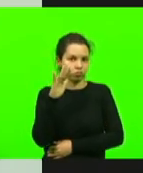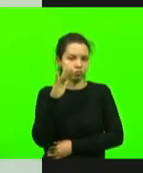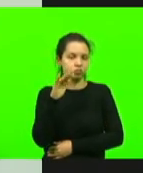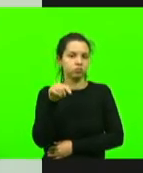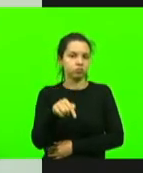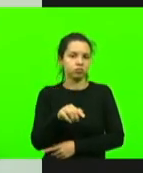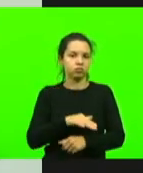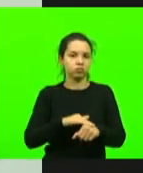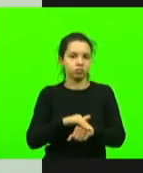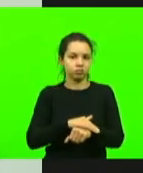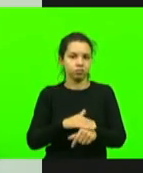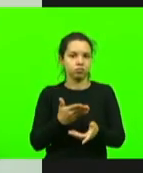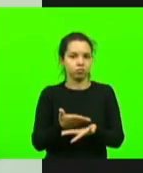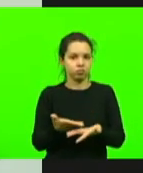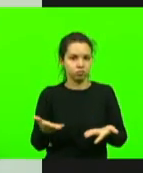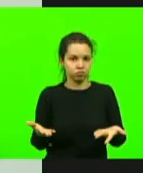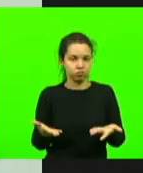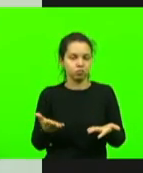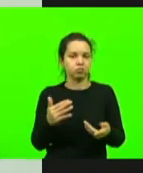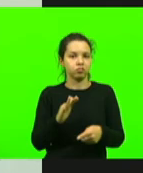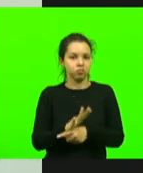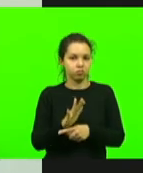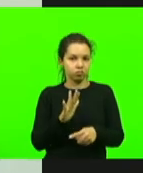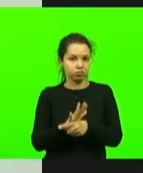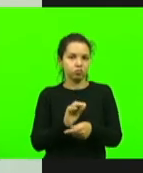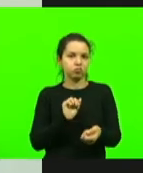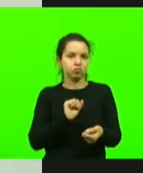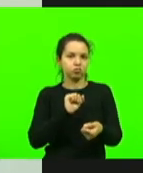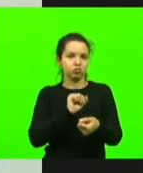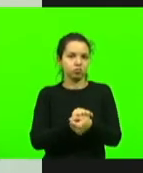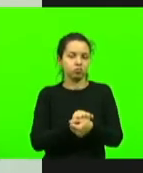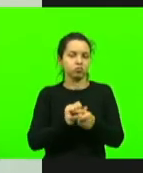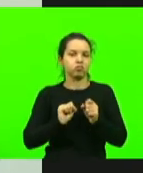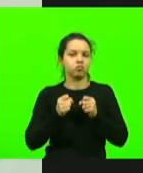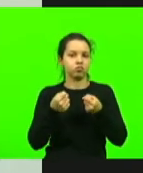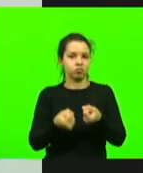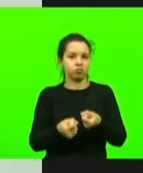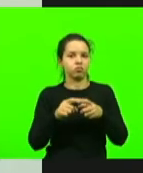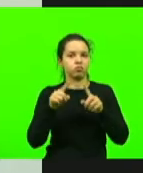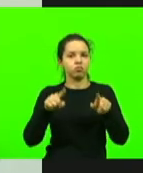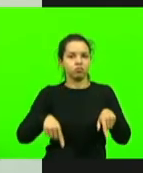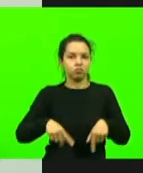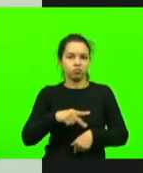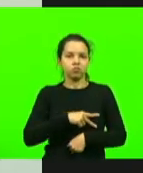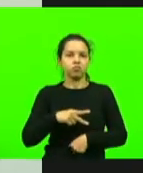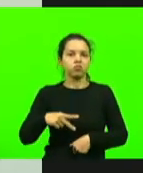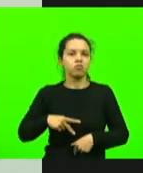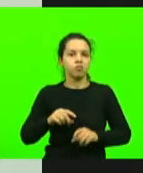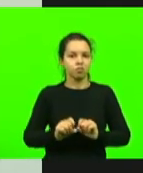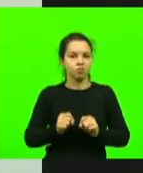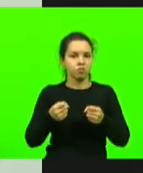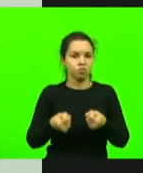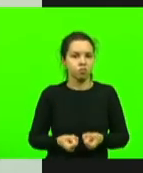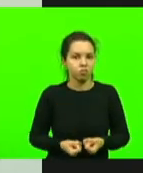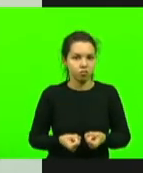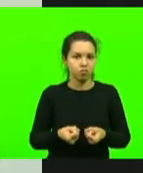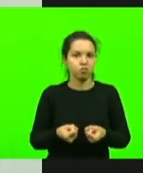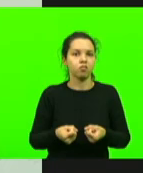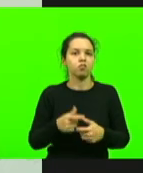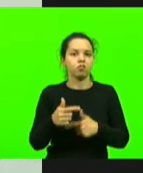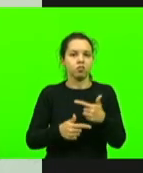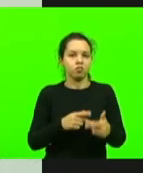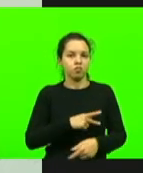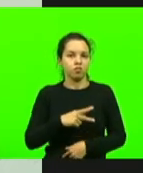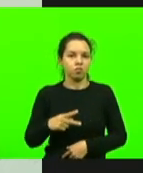na conversa com vocês conte comigo tô junto na defesa do servidor público na defesa desse público na defesa do estado